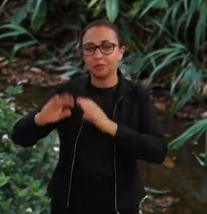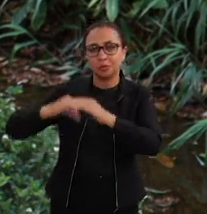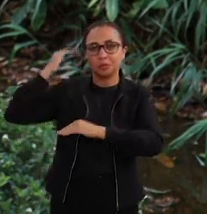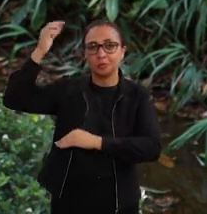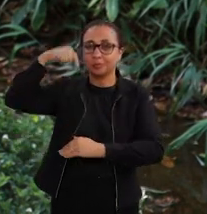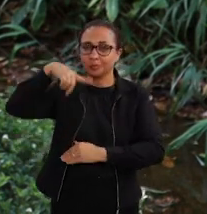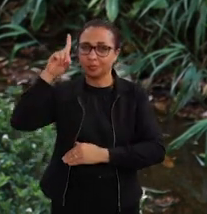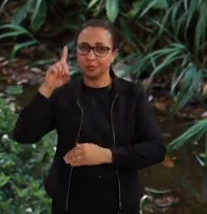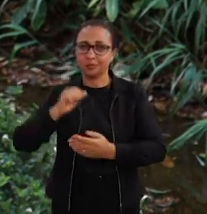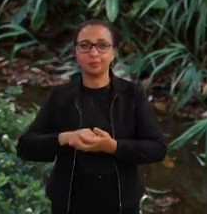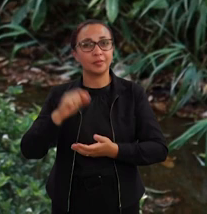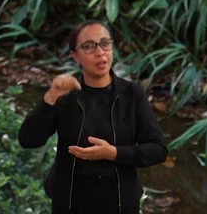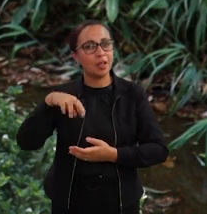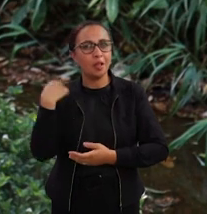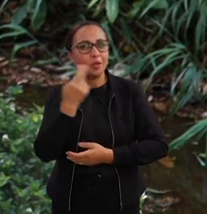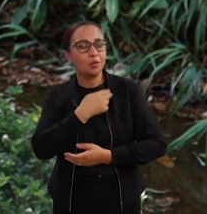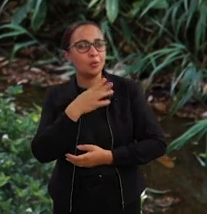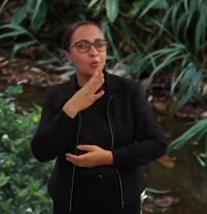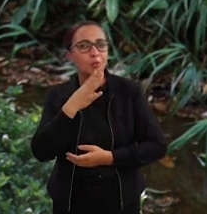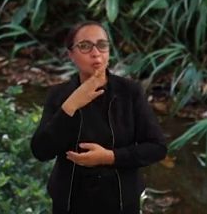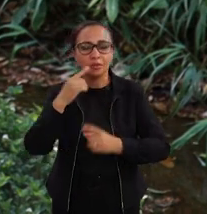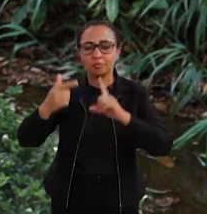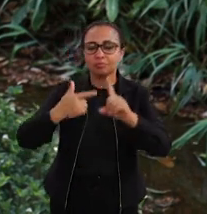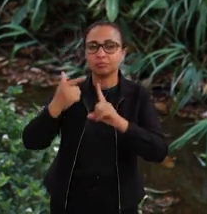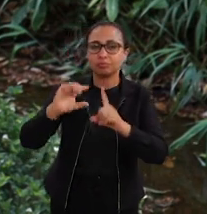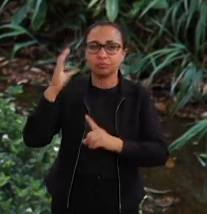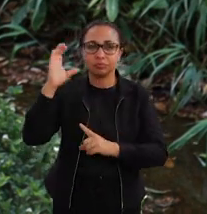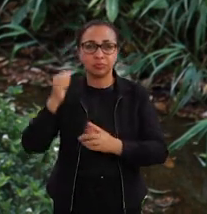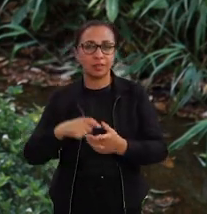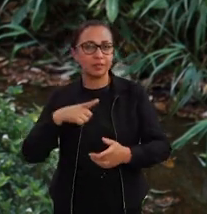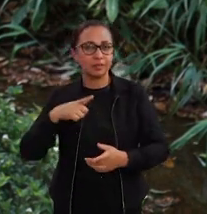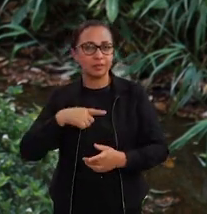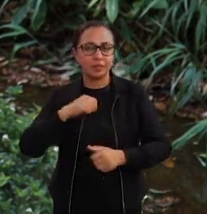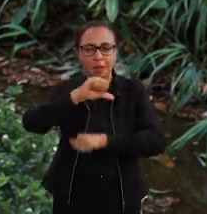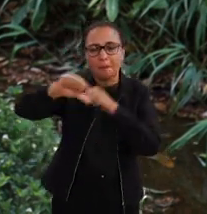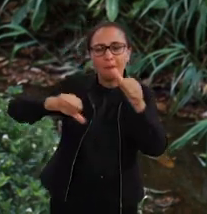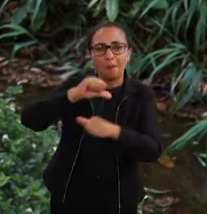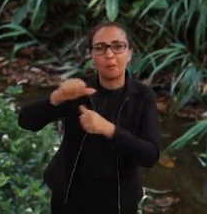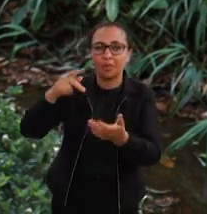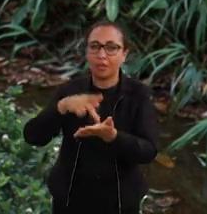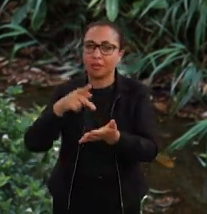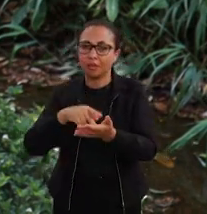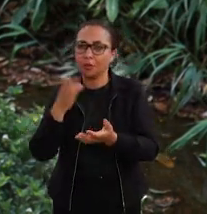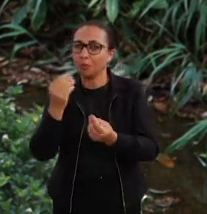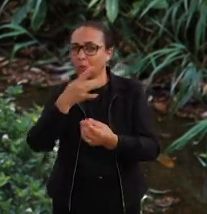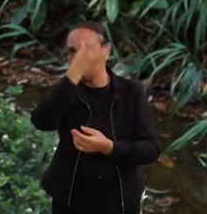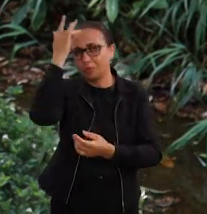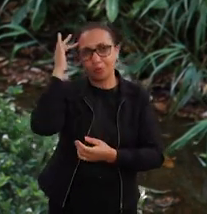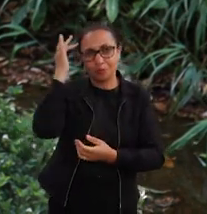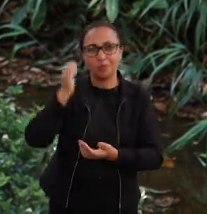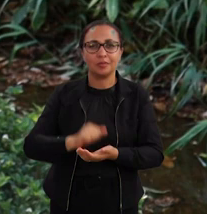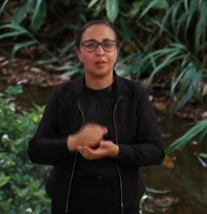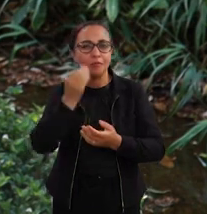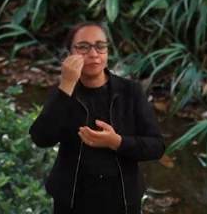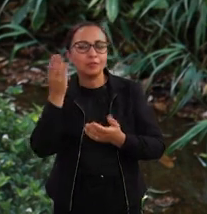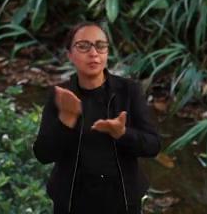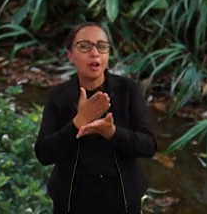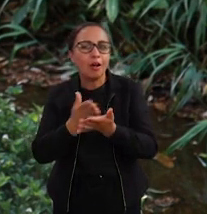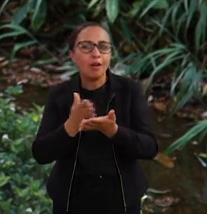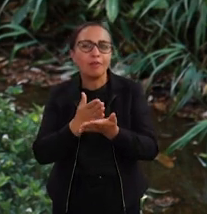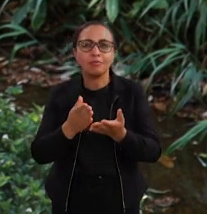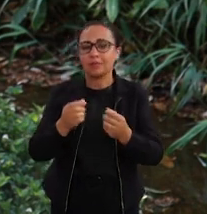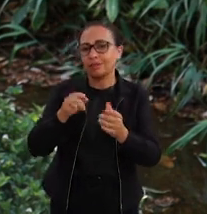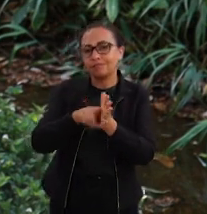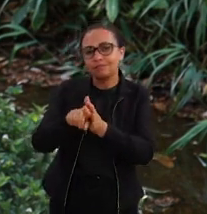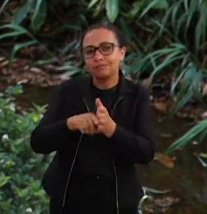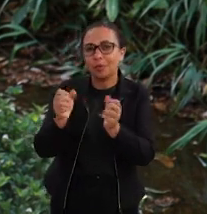ensino superior nordestinas. Aqui a gente conhece as produções científicas que têm transformado a realidade de muita gente. Veja agora as